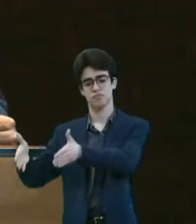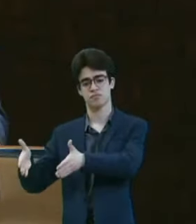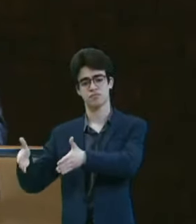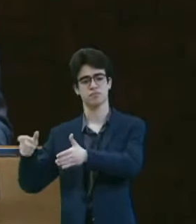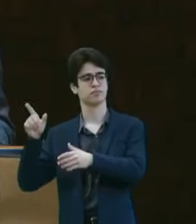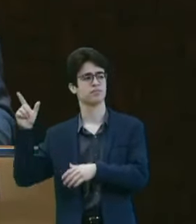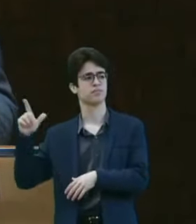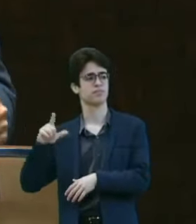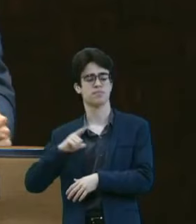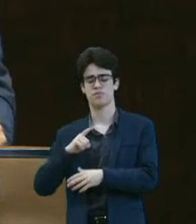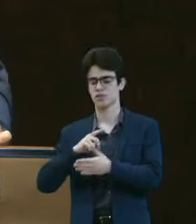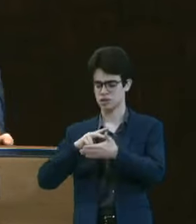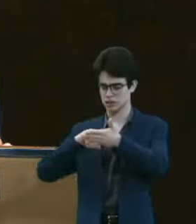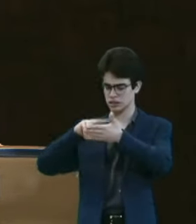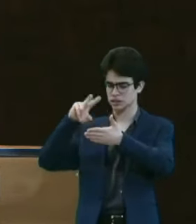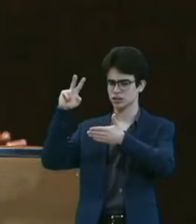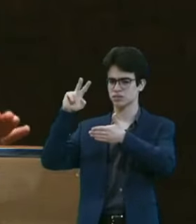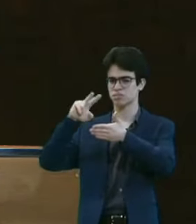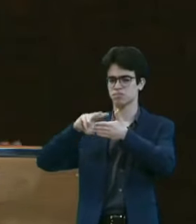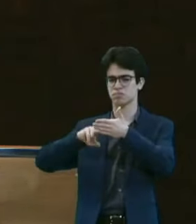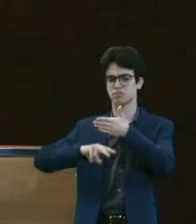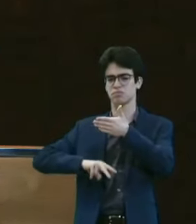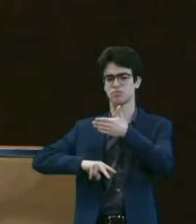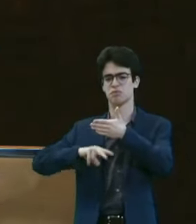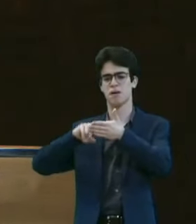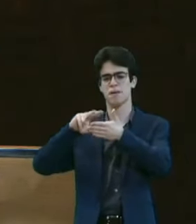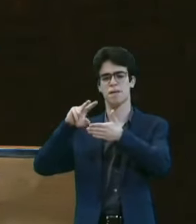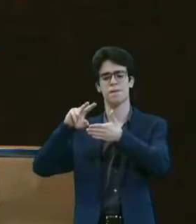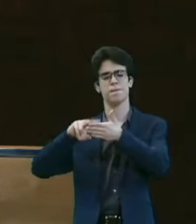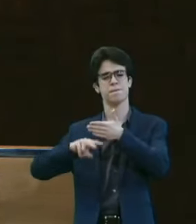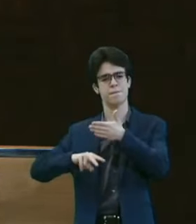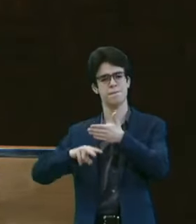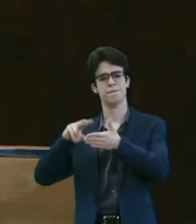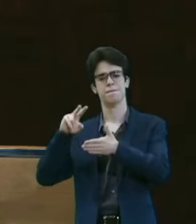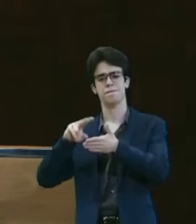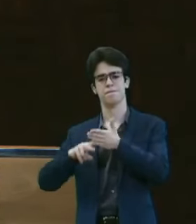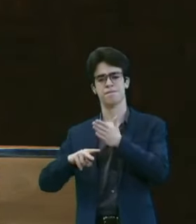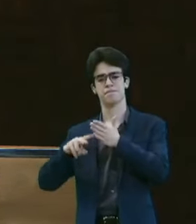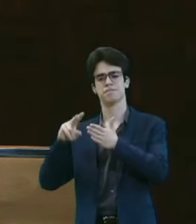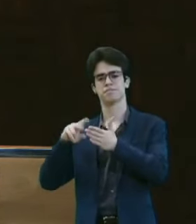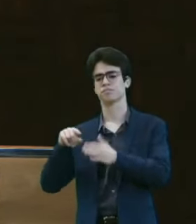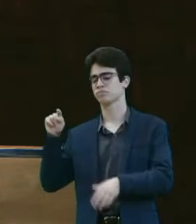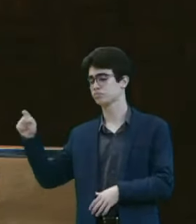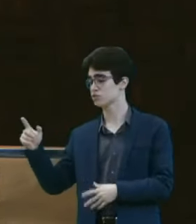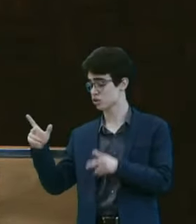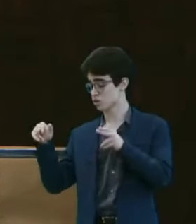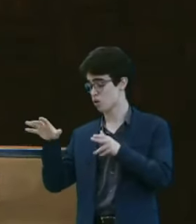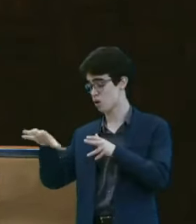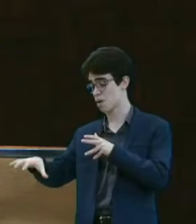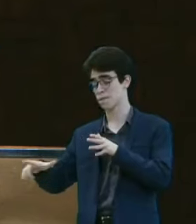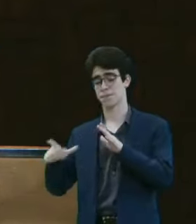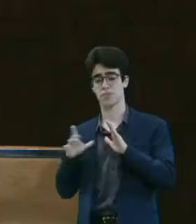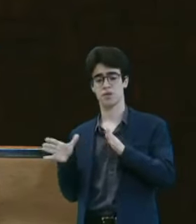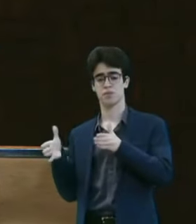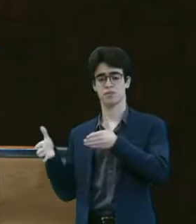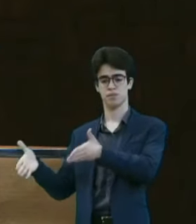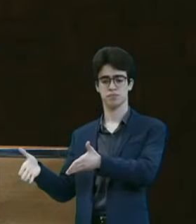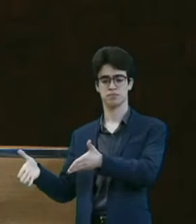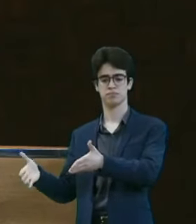lendo aquela carta em cima do lugar onde seu pai estava sepultado.